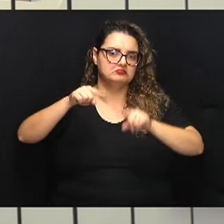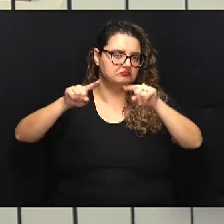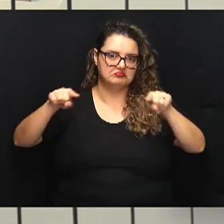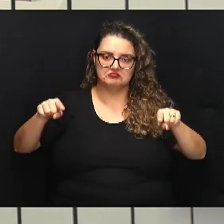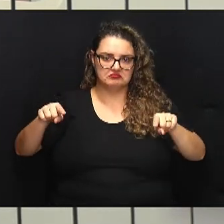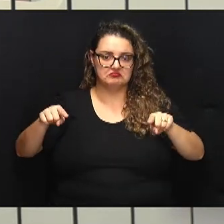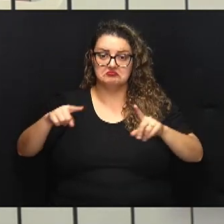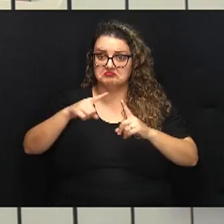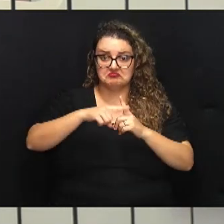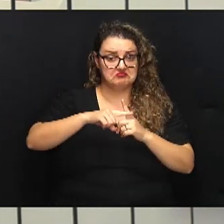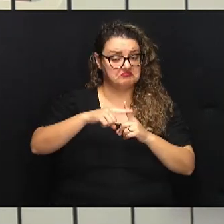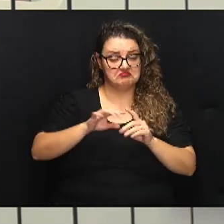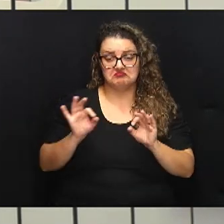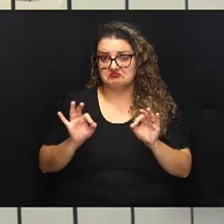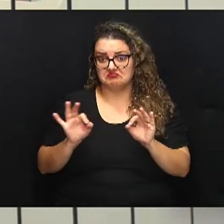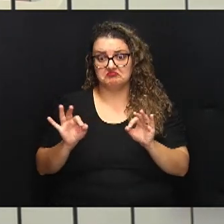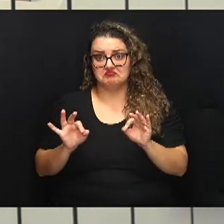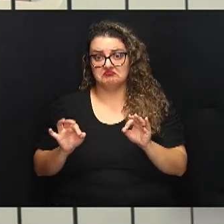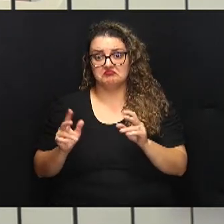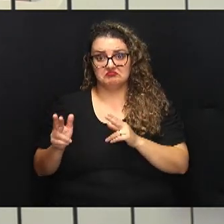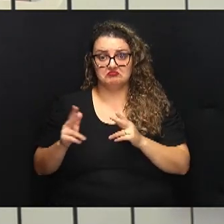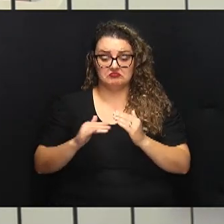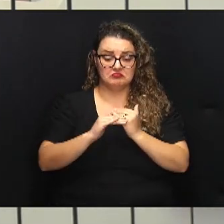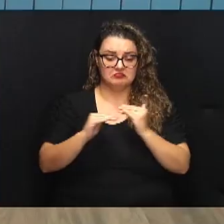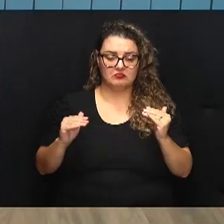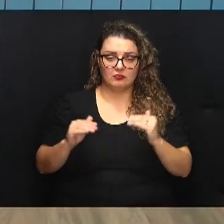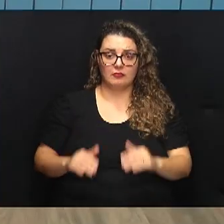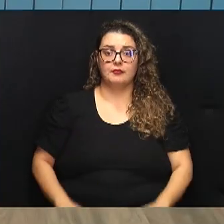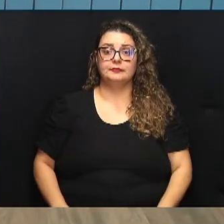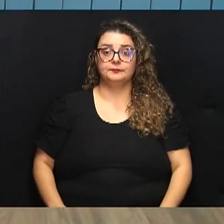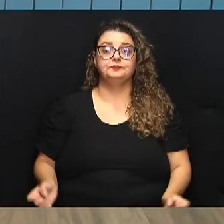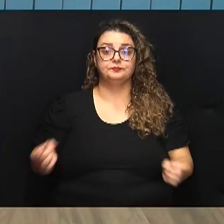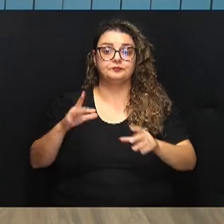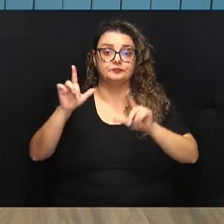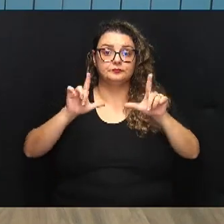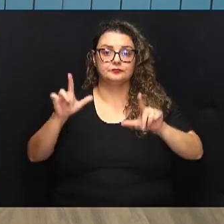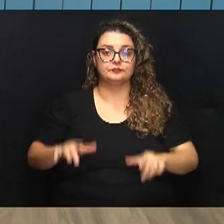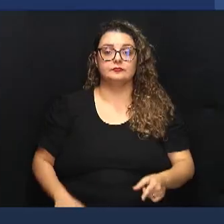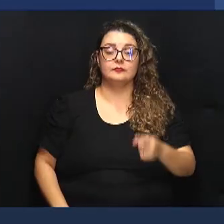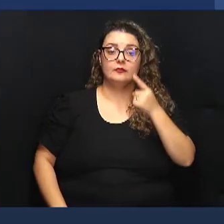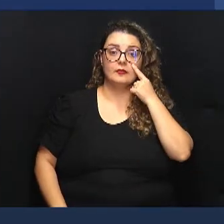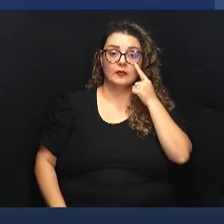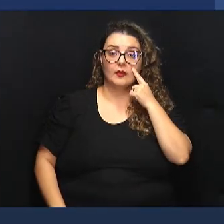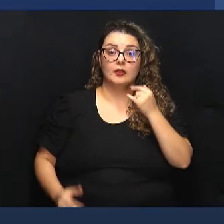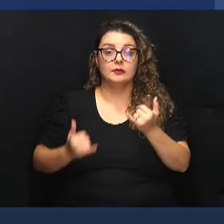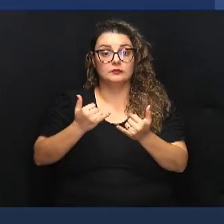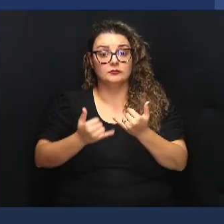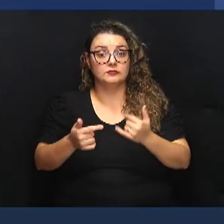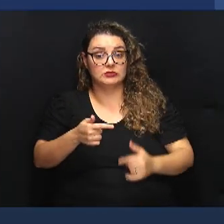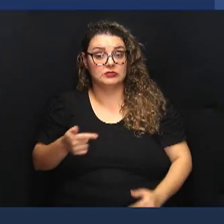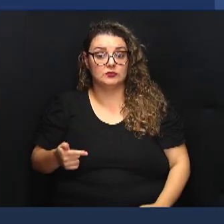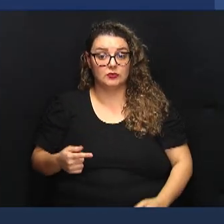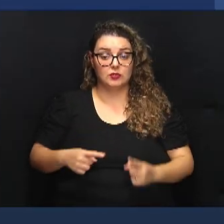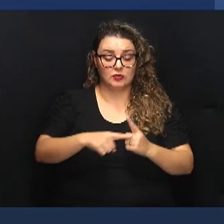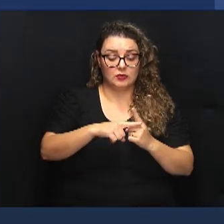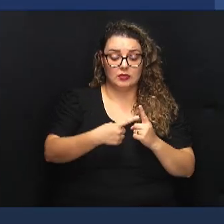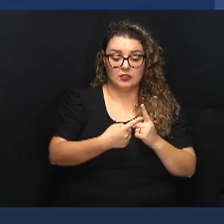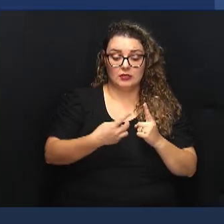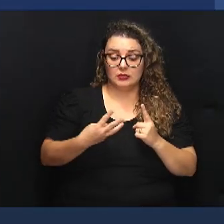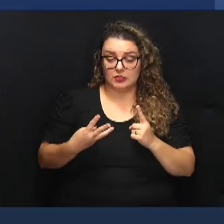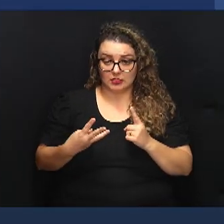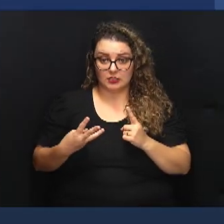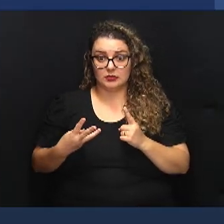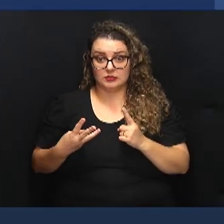nas temperaturas, seguem na média. Elas já estão aqui na minha tela, então olha só, meio de semana chegando com mínima de 13